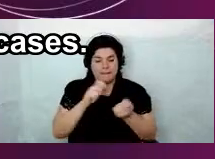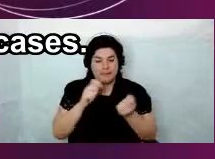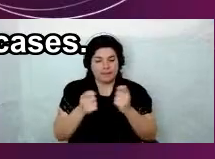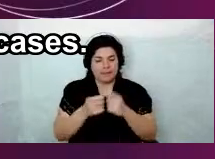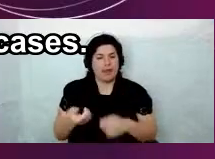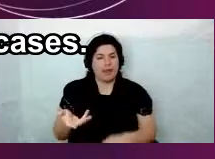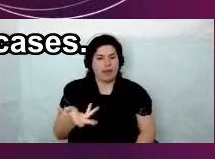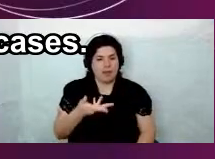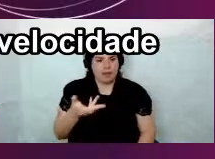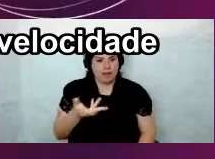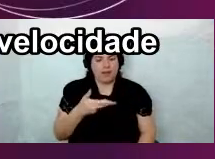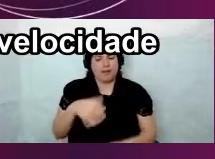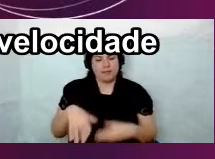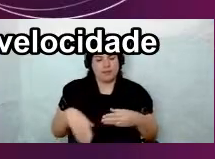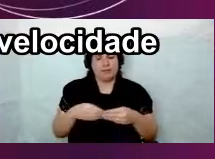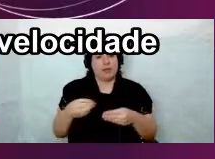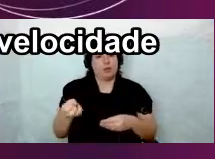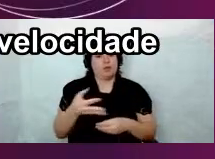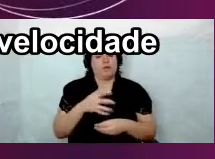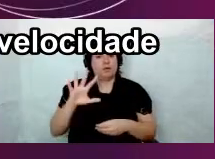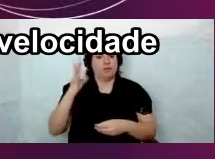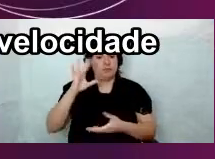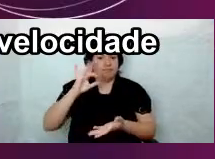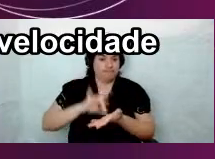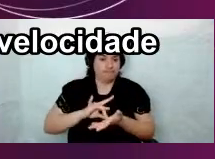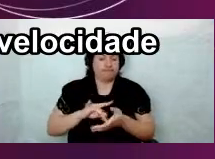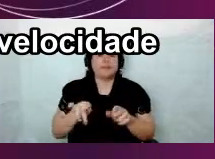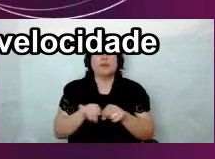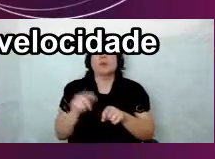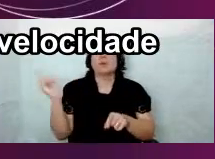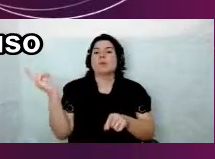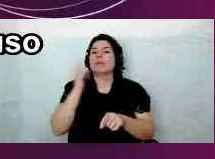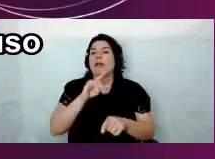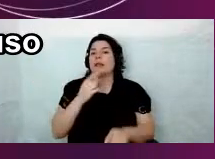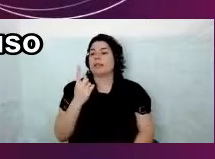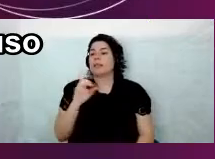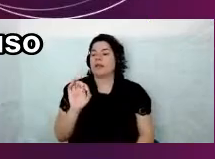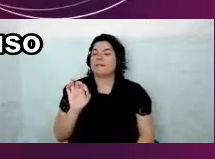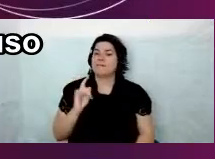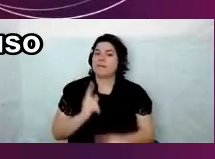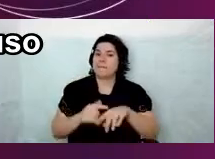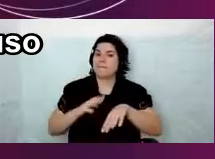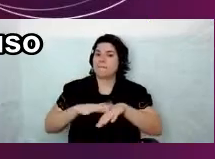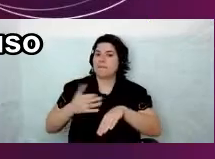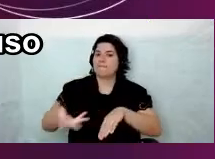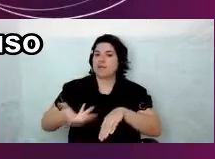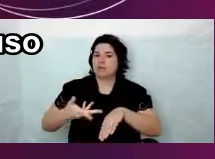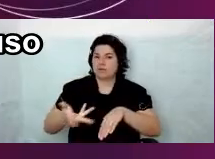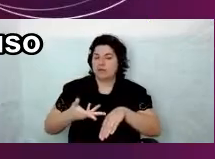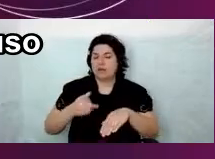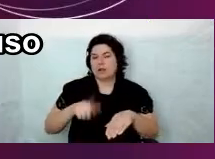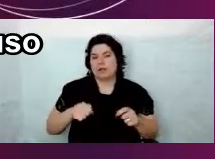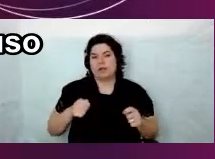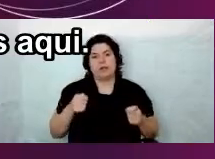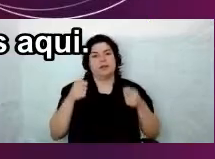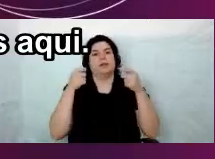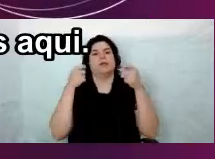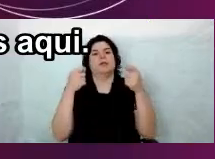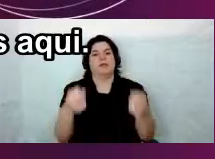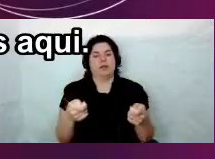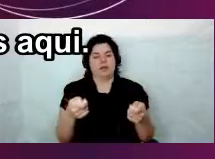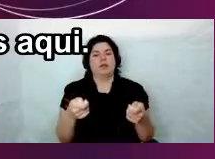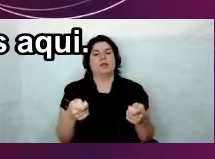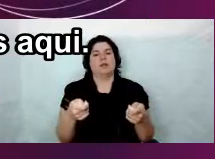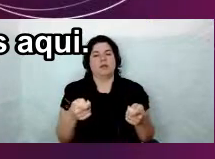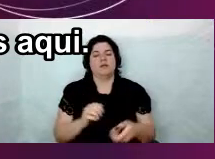agilidade na implementação de novos cases. A gente ganhou aqui 10 vezes de velocidade na entrega dos casos de uso, e